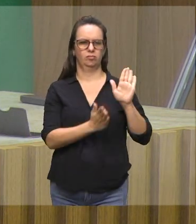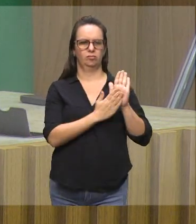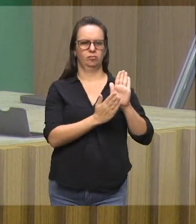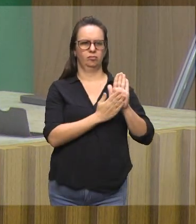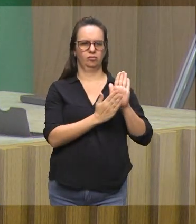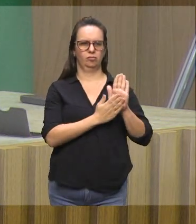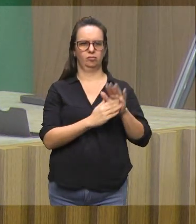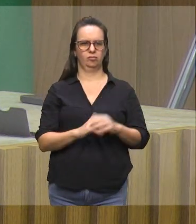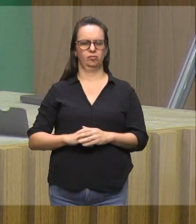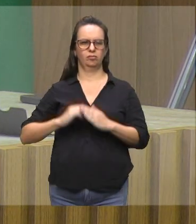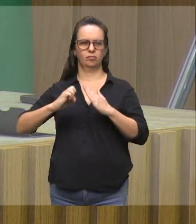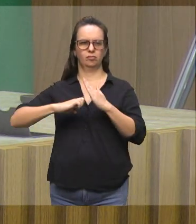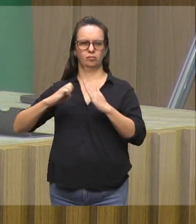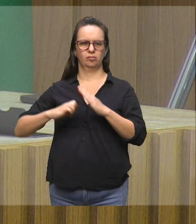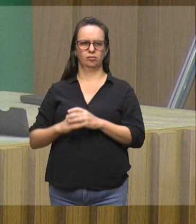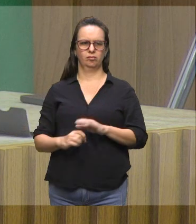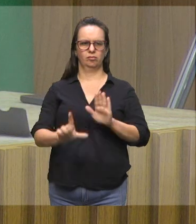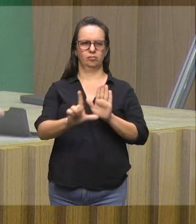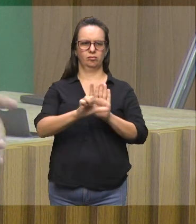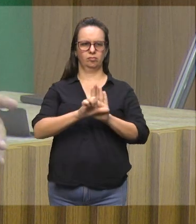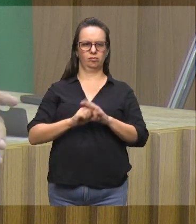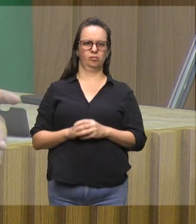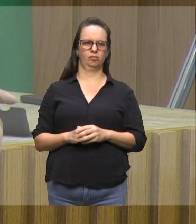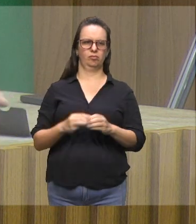de emenda à Lei Orgânica do Município